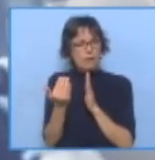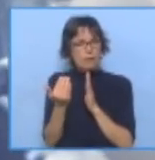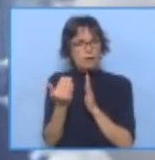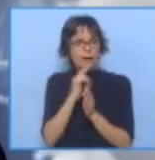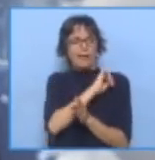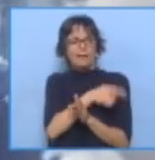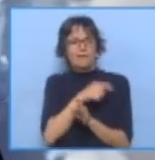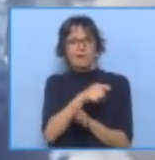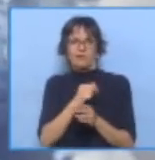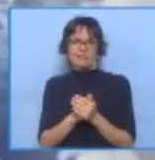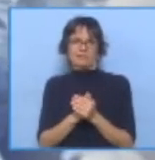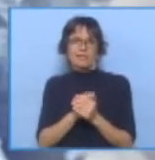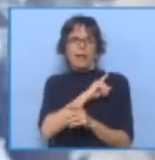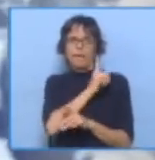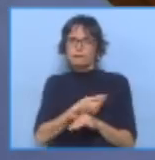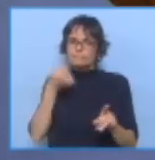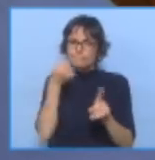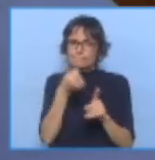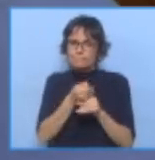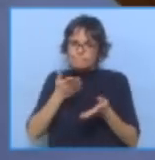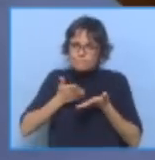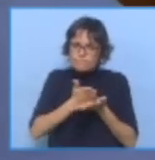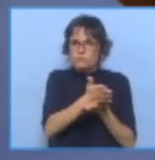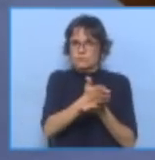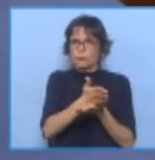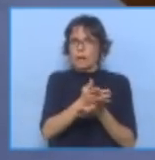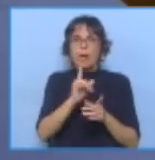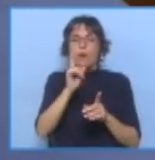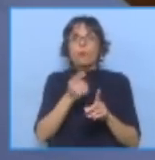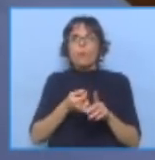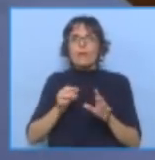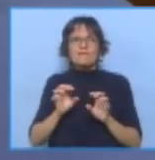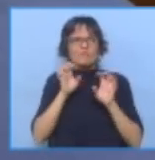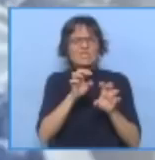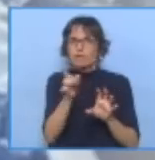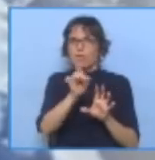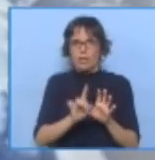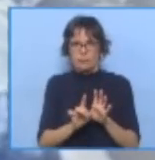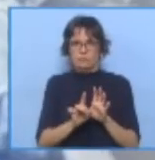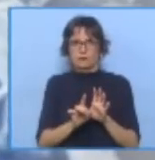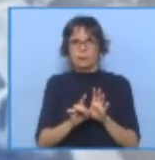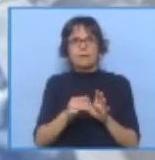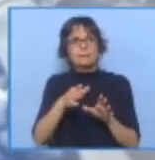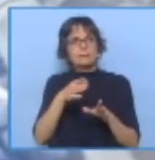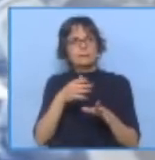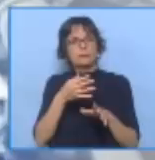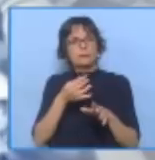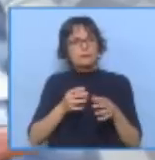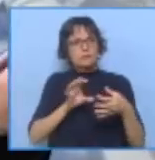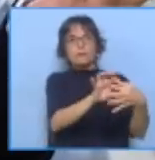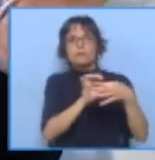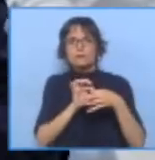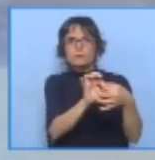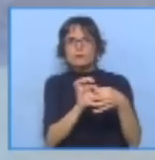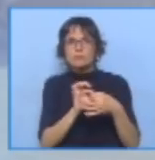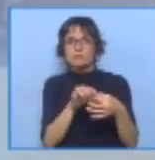temperamento consistente, não de agressividade, mas de compreensão, de apoio e de colaboração.